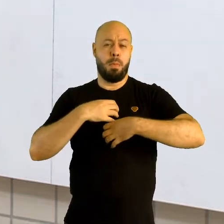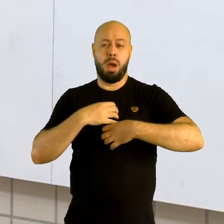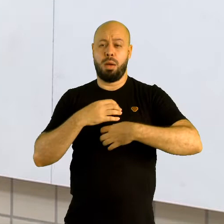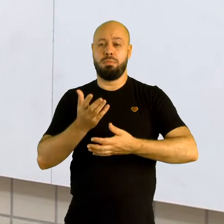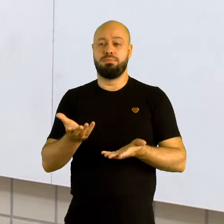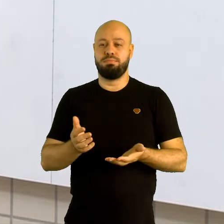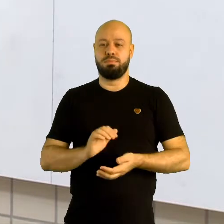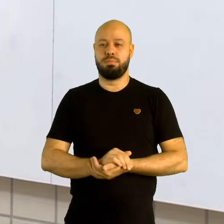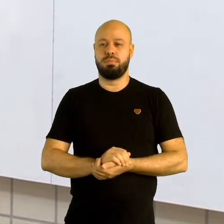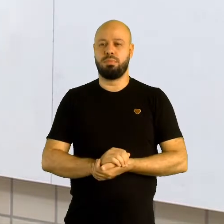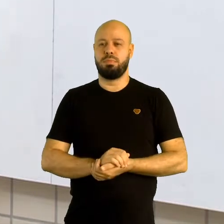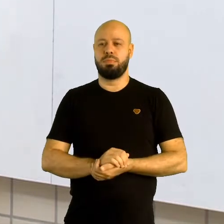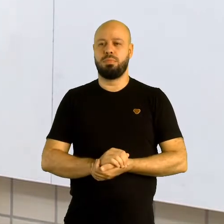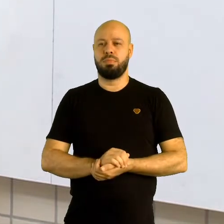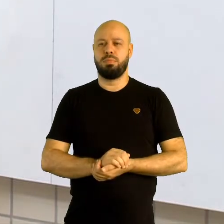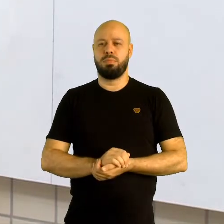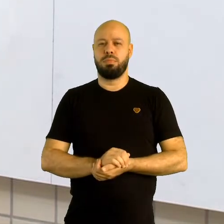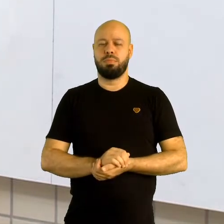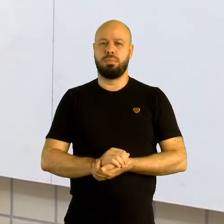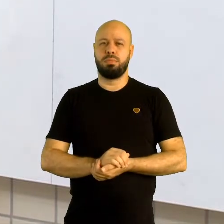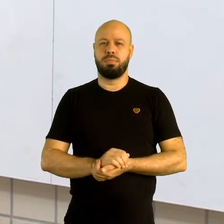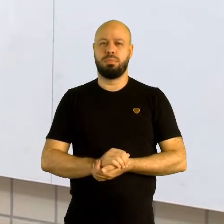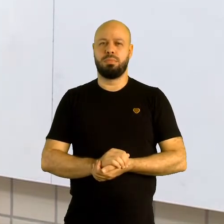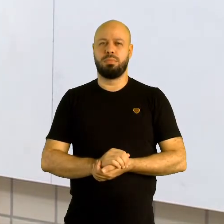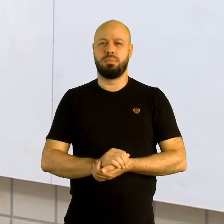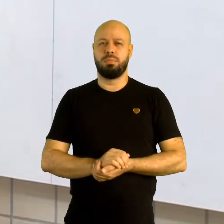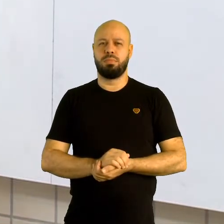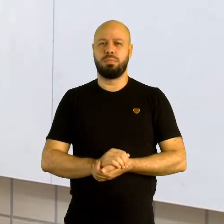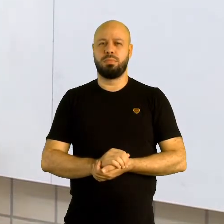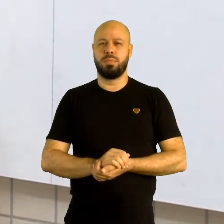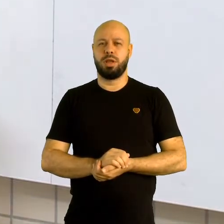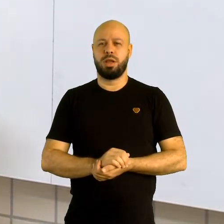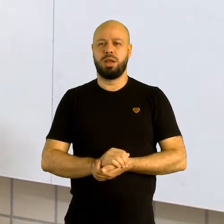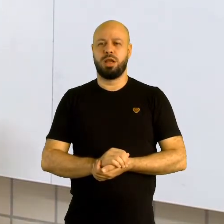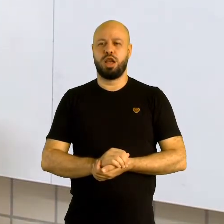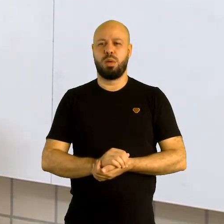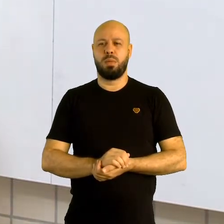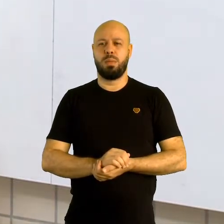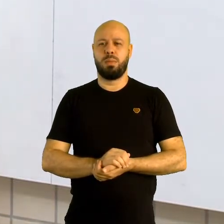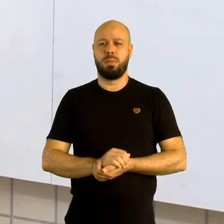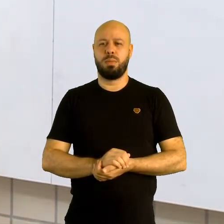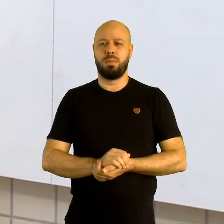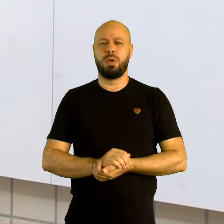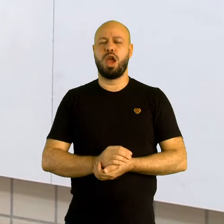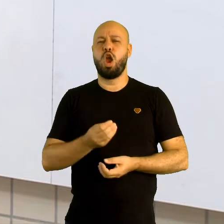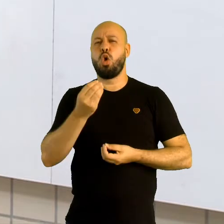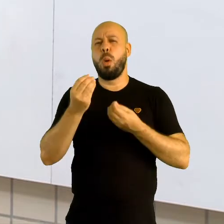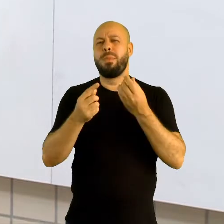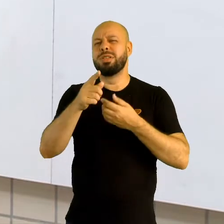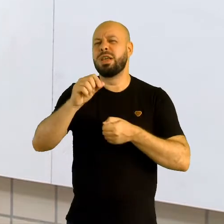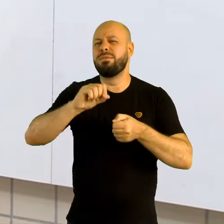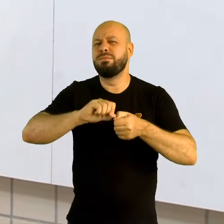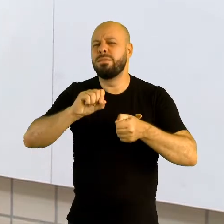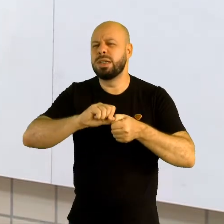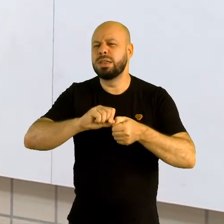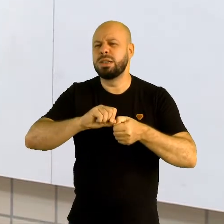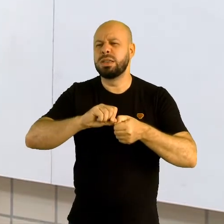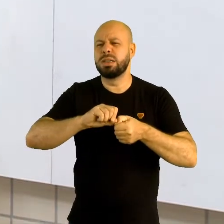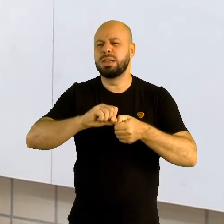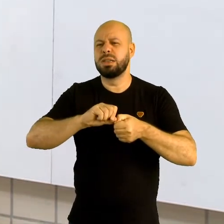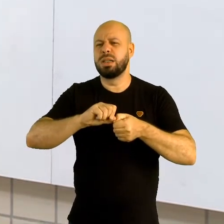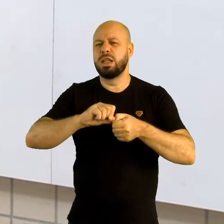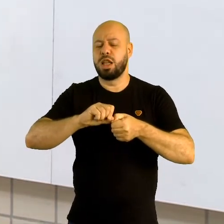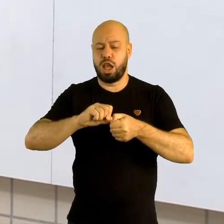many. How did you make this cake, cameraman? Como foi que você fez